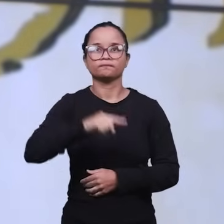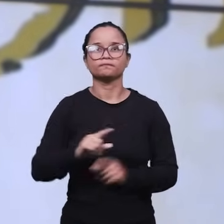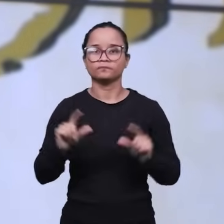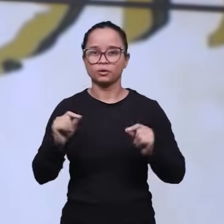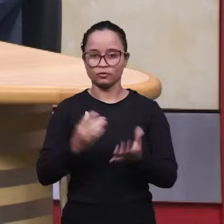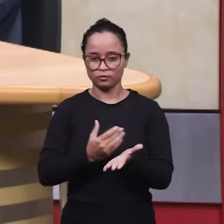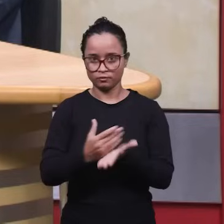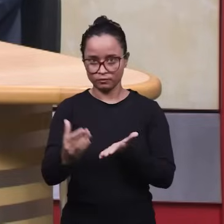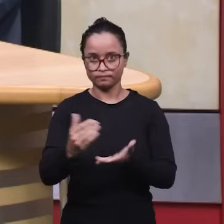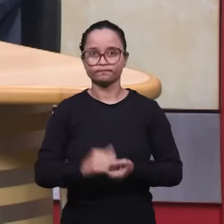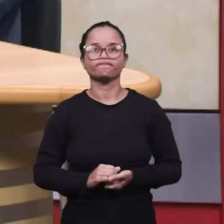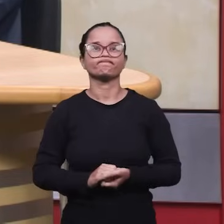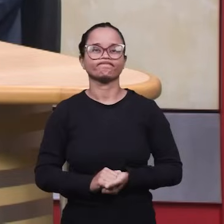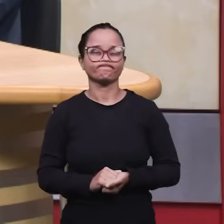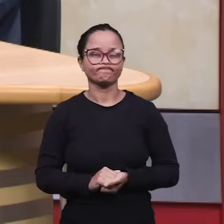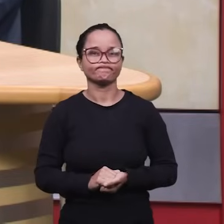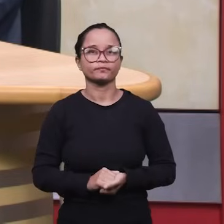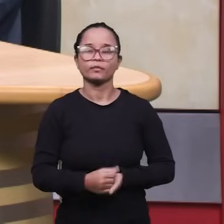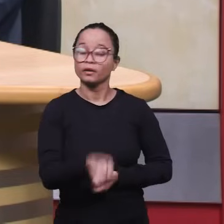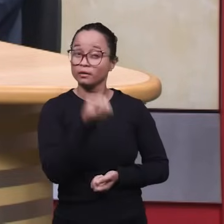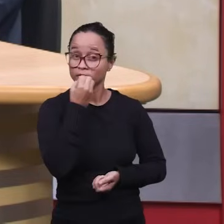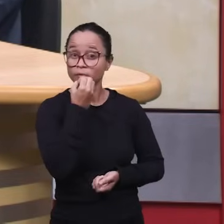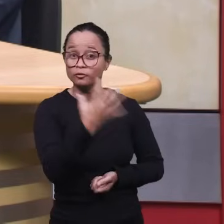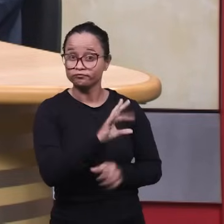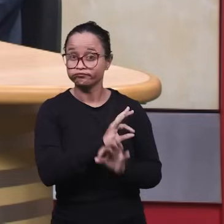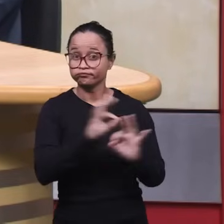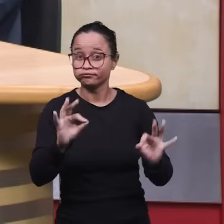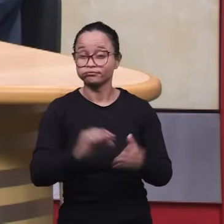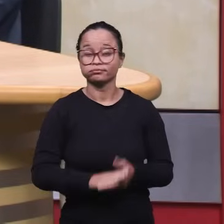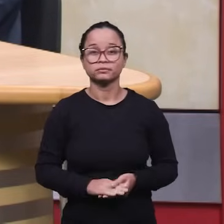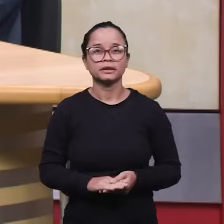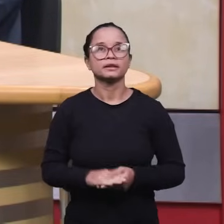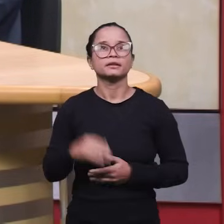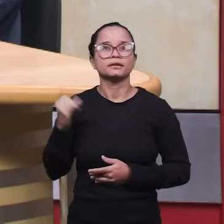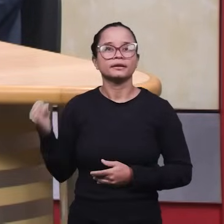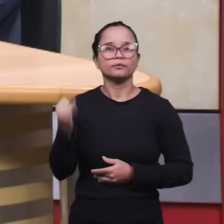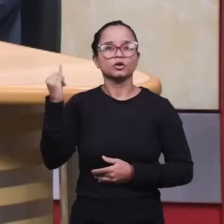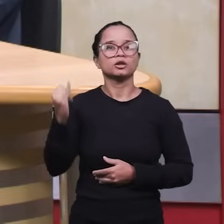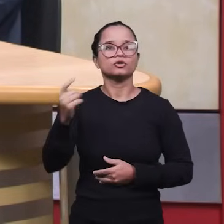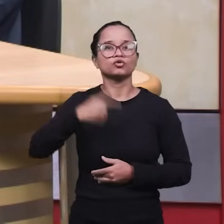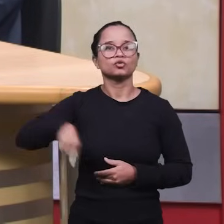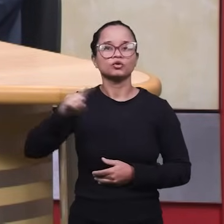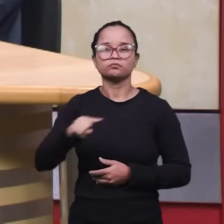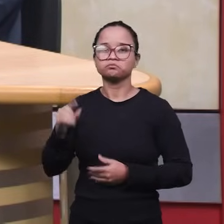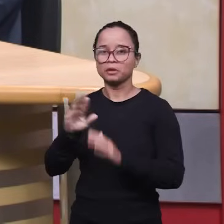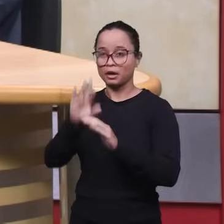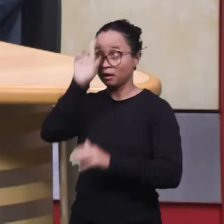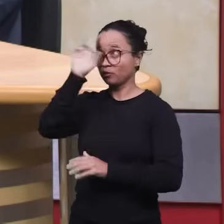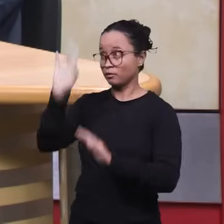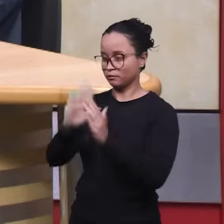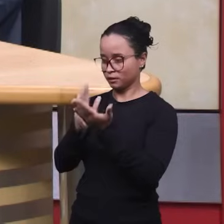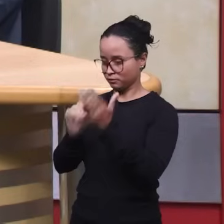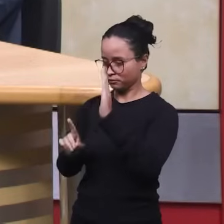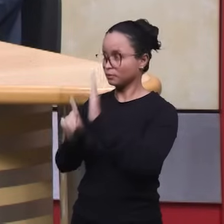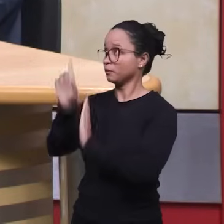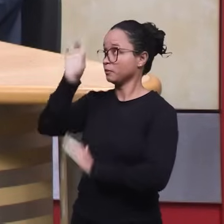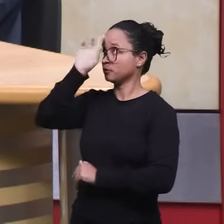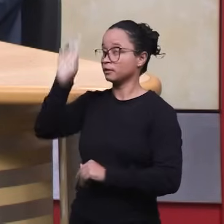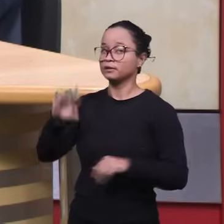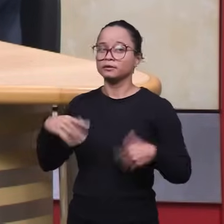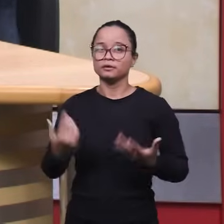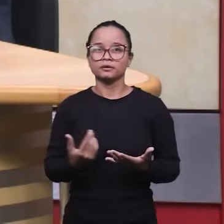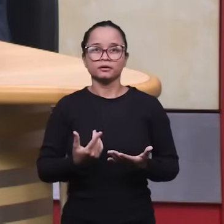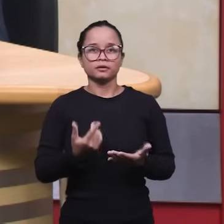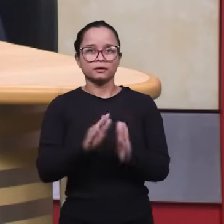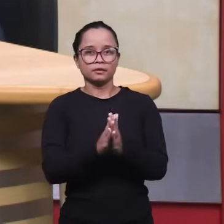essa abordagem inicial que eu queria fazer. Muito bom. É importante que, quando se fala consultar o Senhor, a